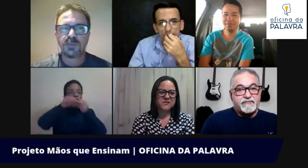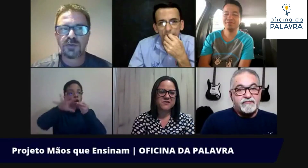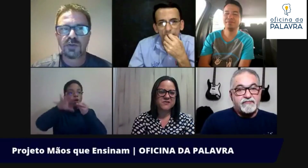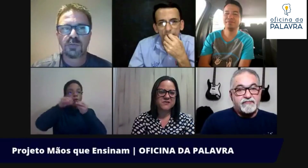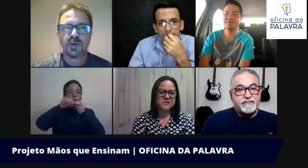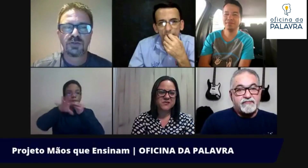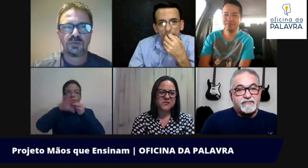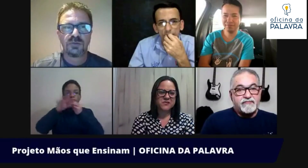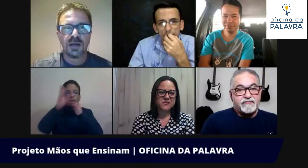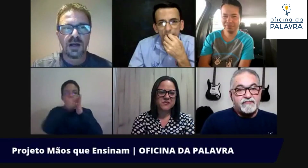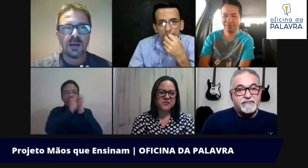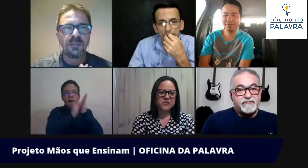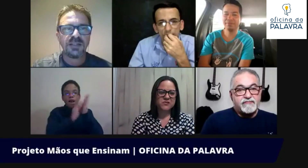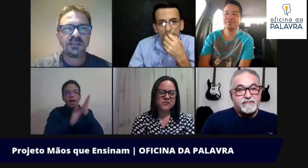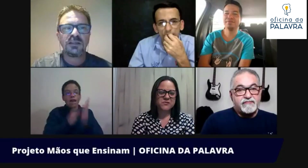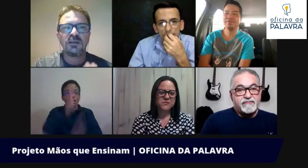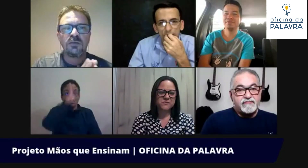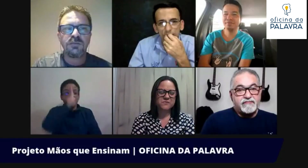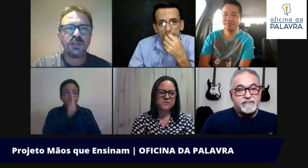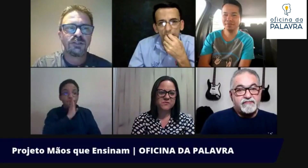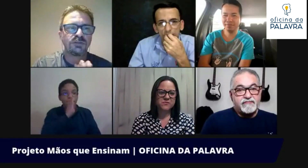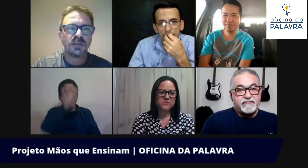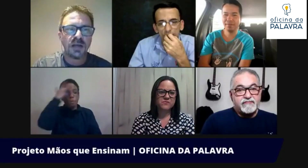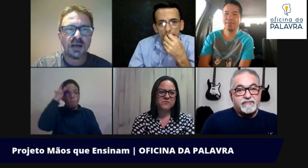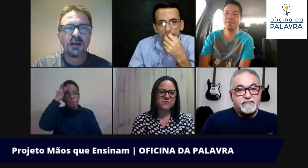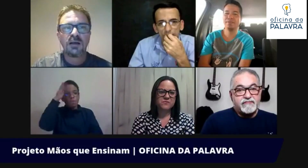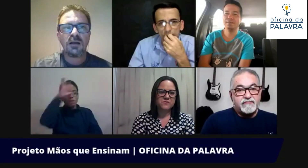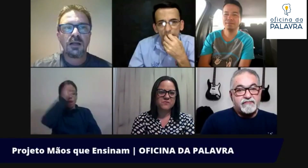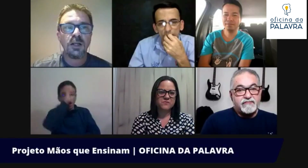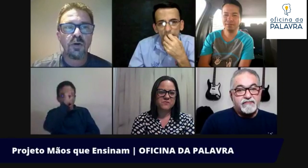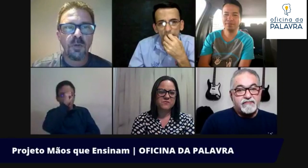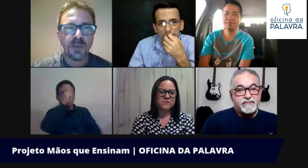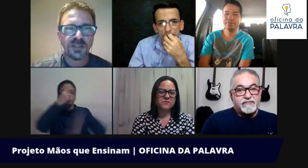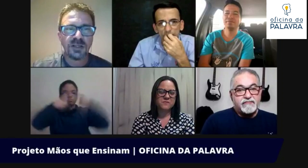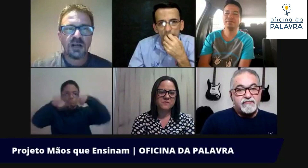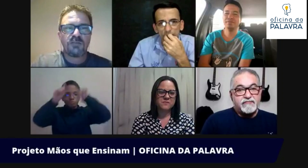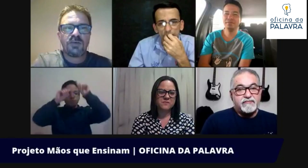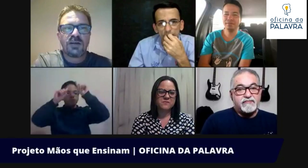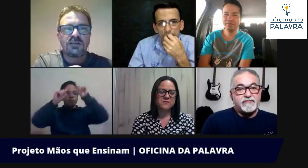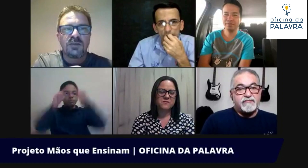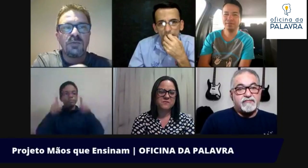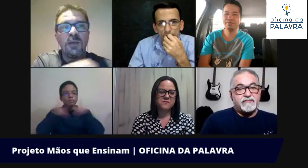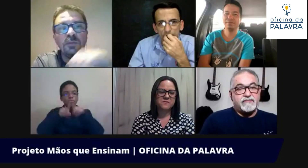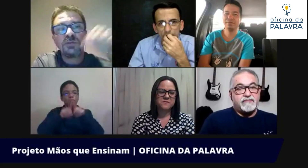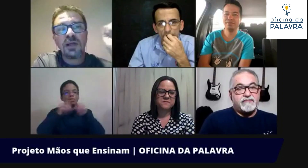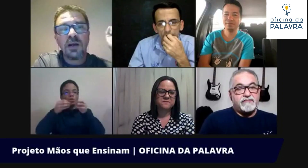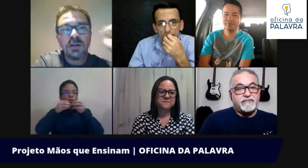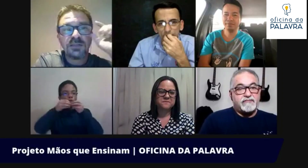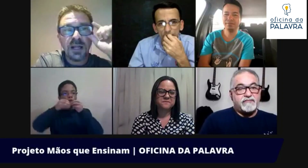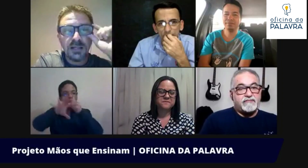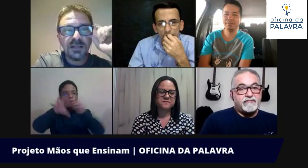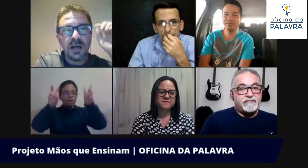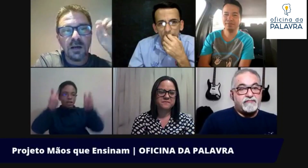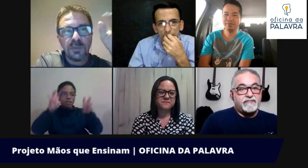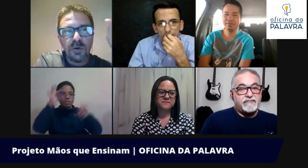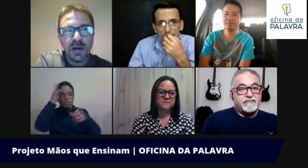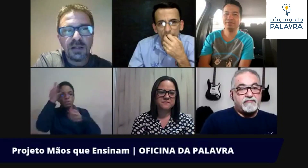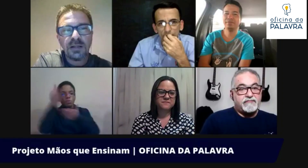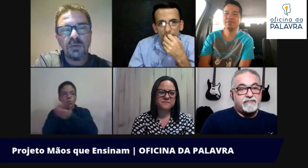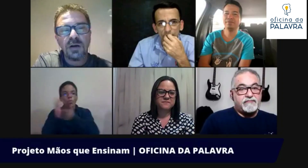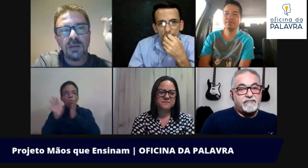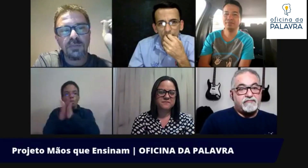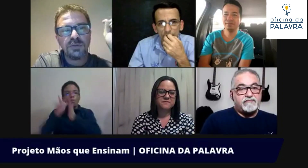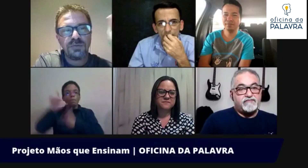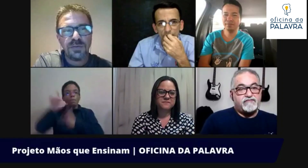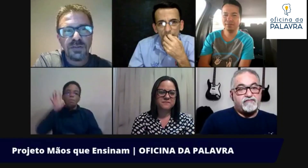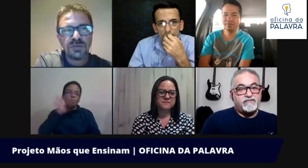para que as pessoas possam aprender, ouvir, estudar e compartilhar a fé. Então, é muito legal entrar nesse campo agora,